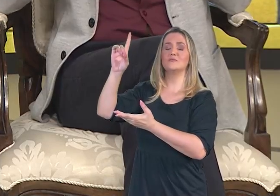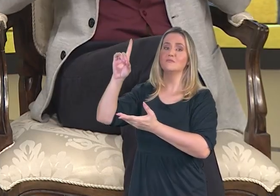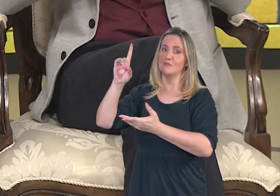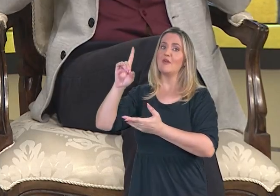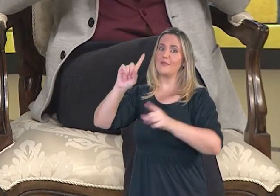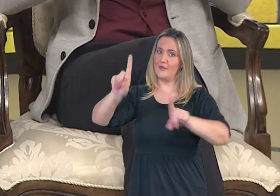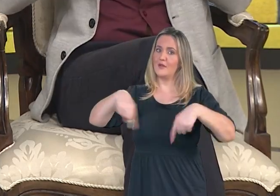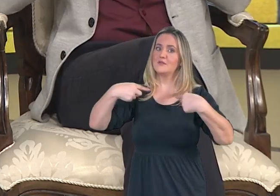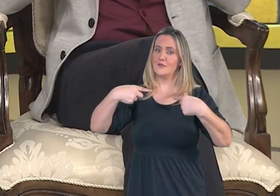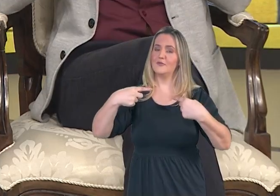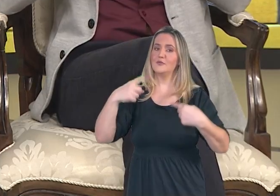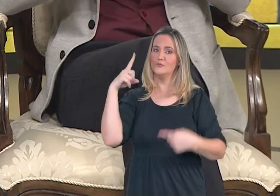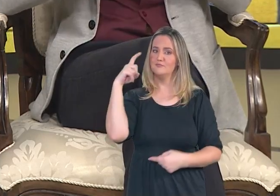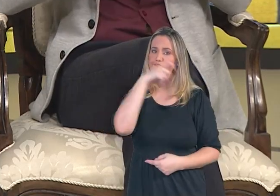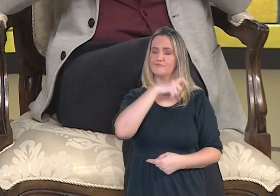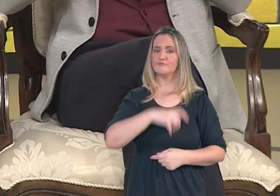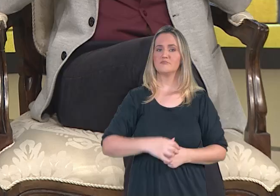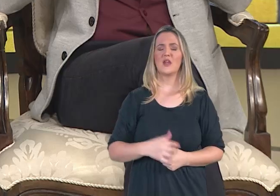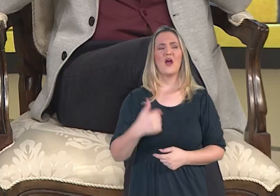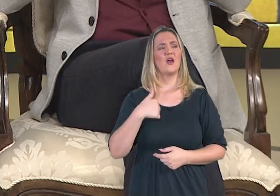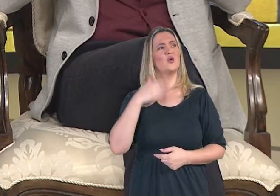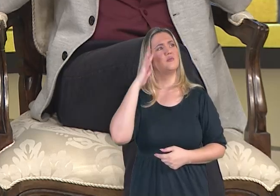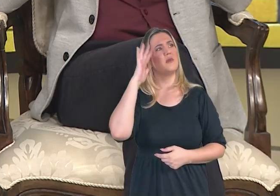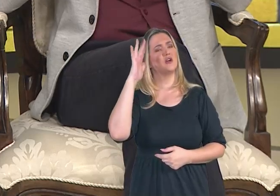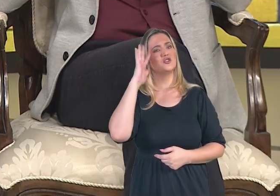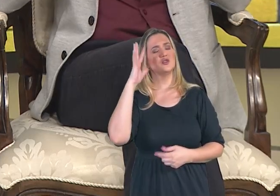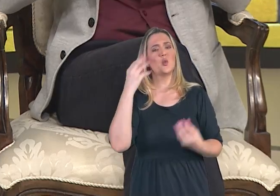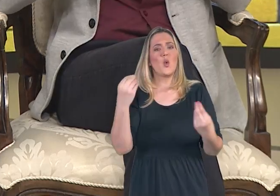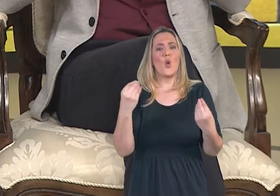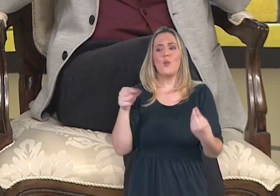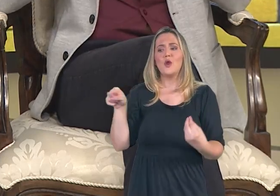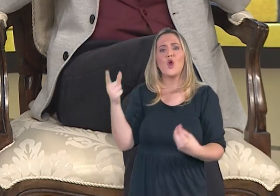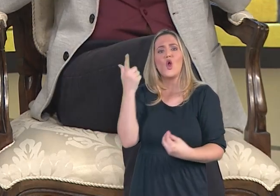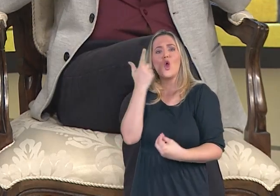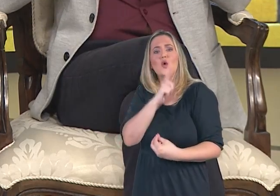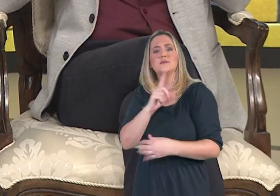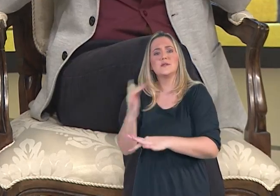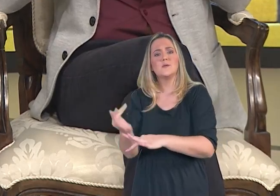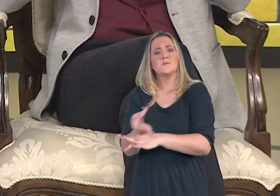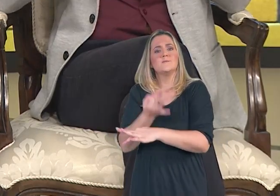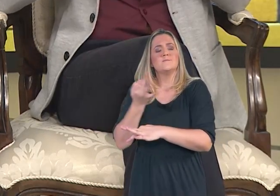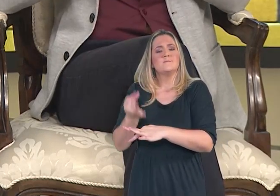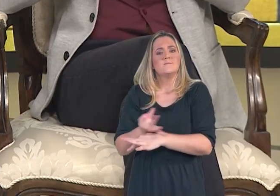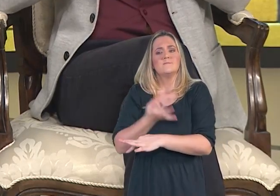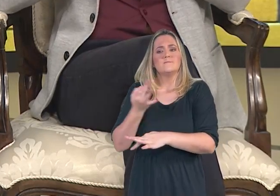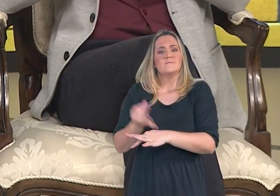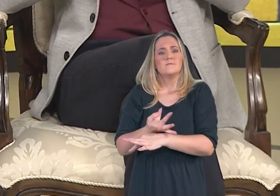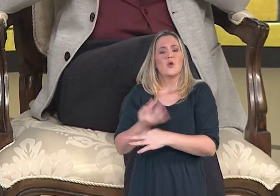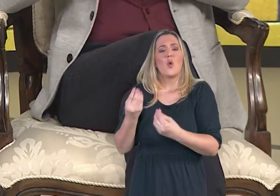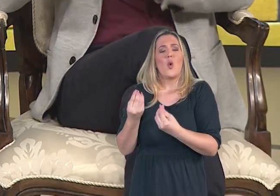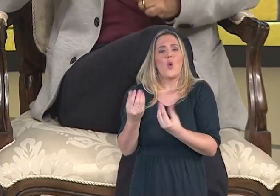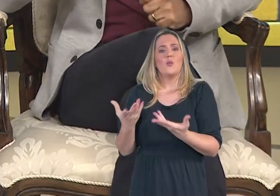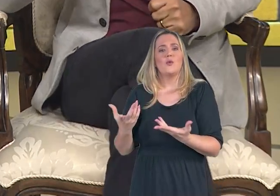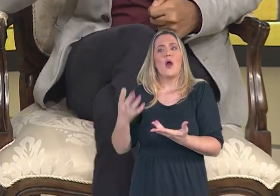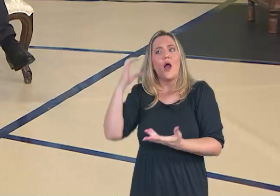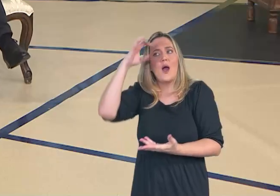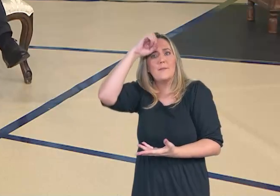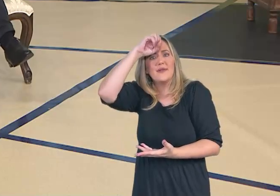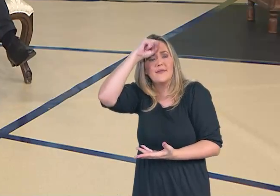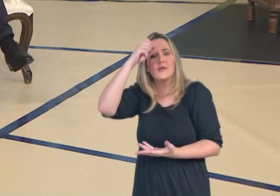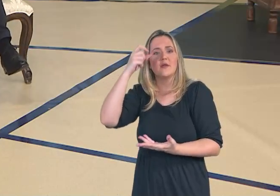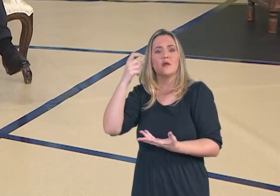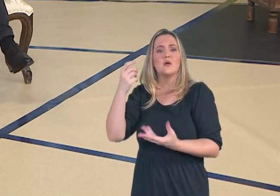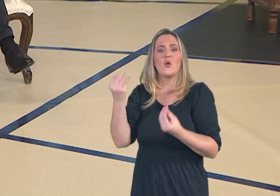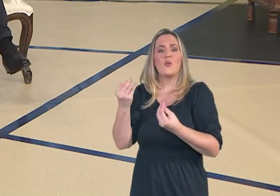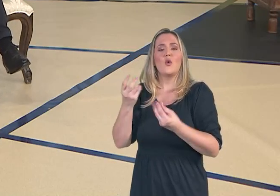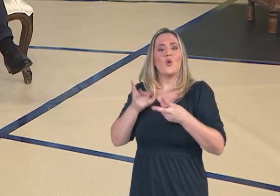perguntando como é que eles sobreviveram em termos teológicos, morais, étnicos. Só para você ter